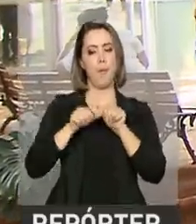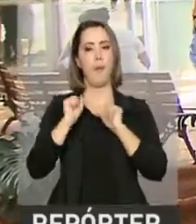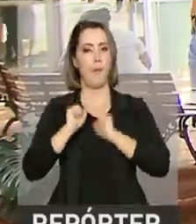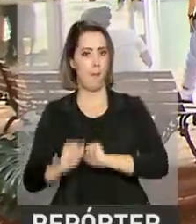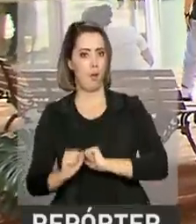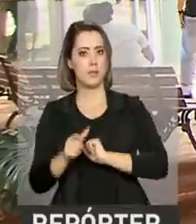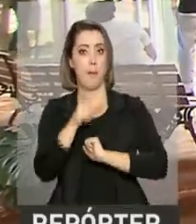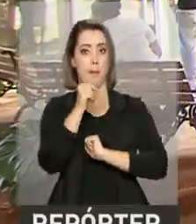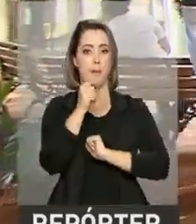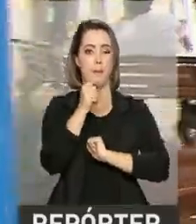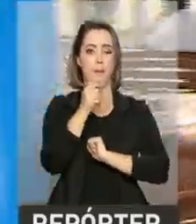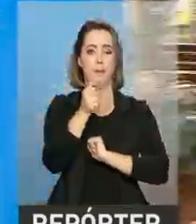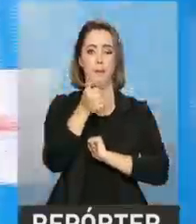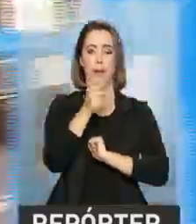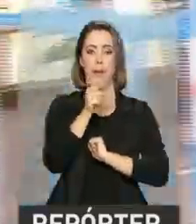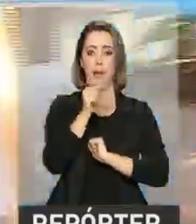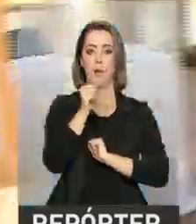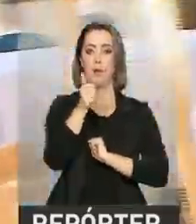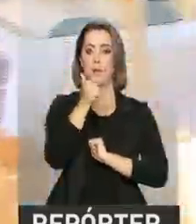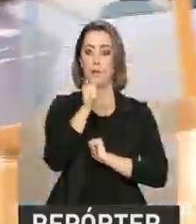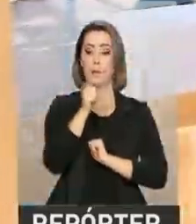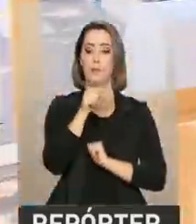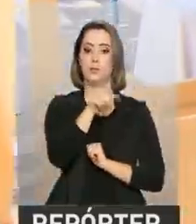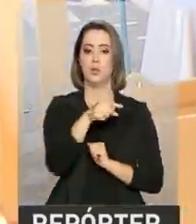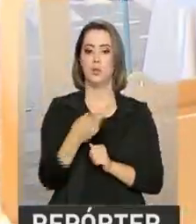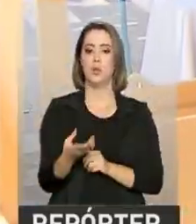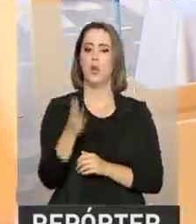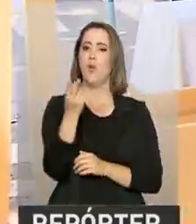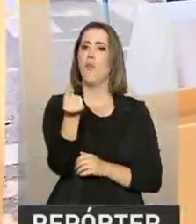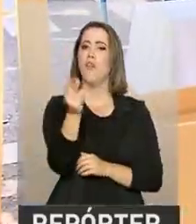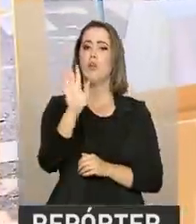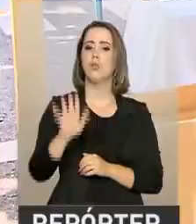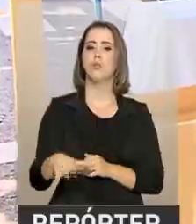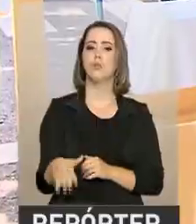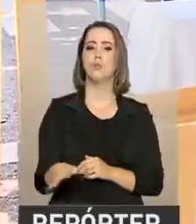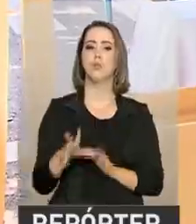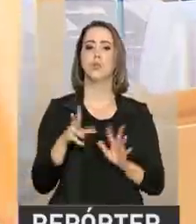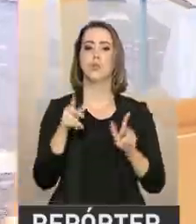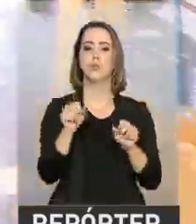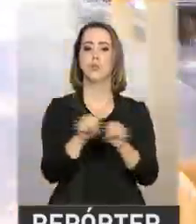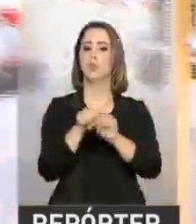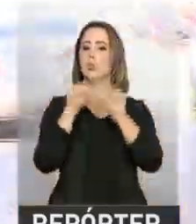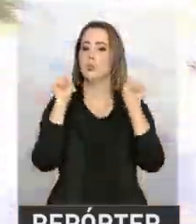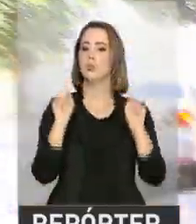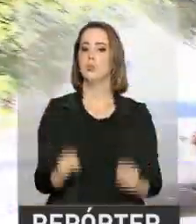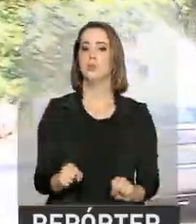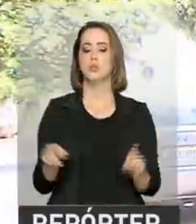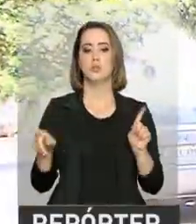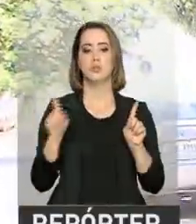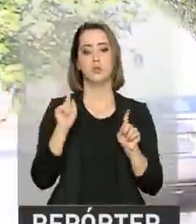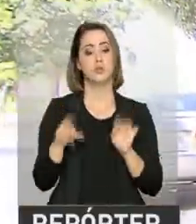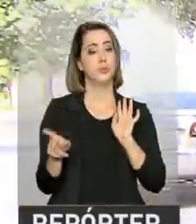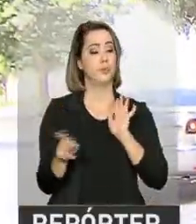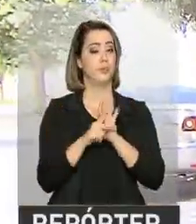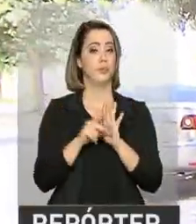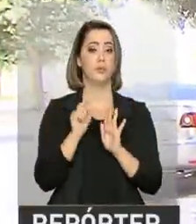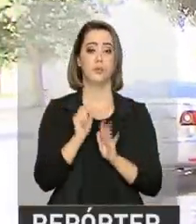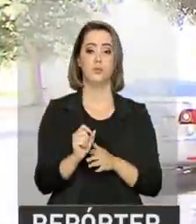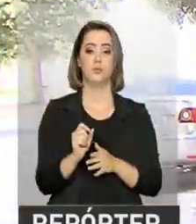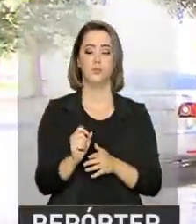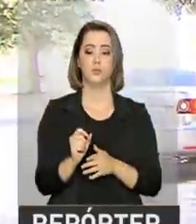para o consumo e é a baixo custo você pode ver que todo o sistema ele é composto por o